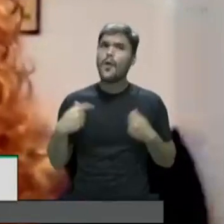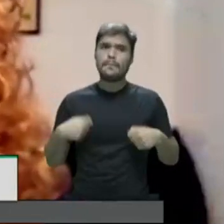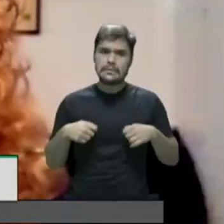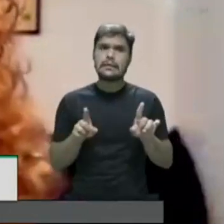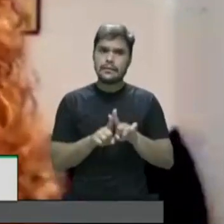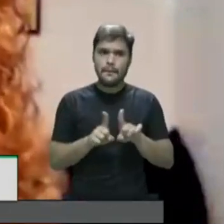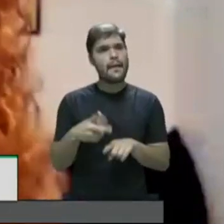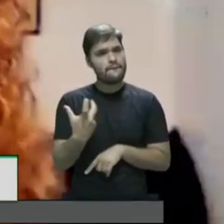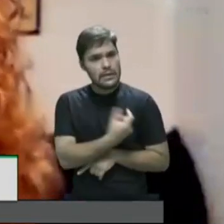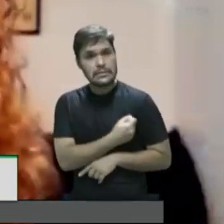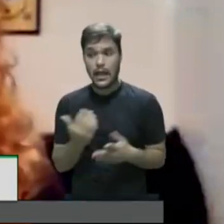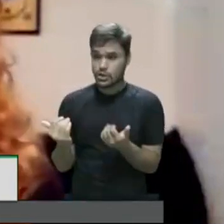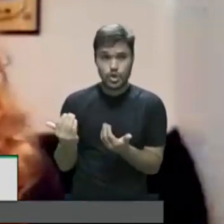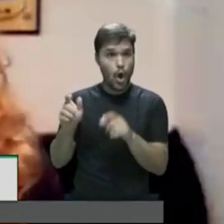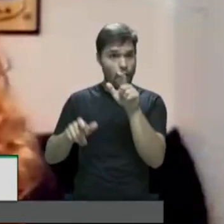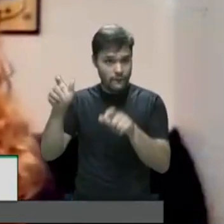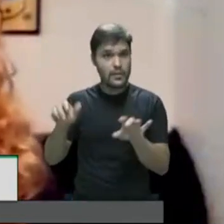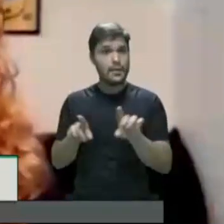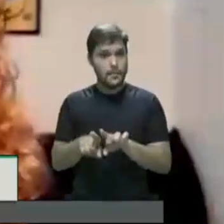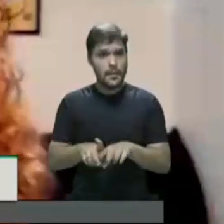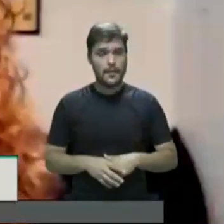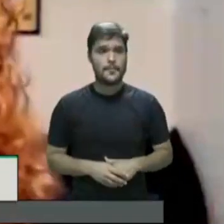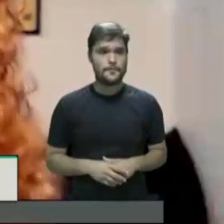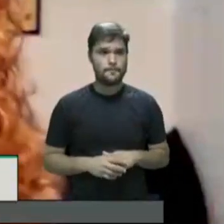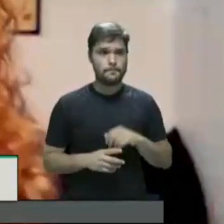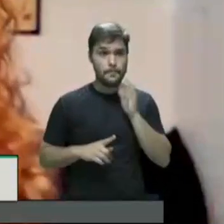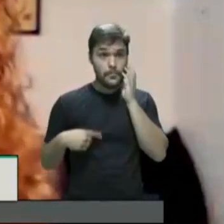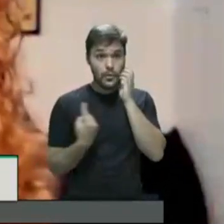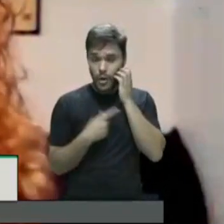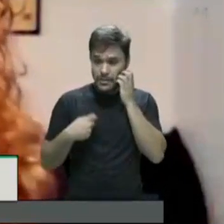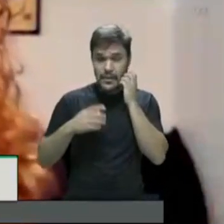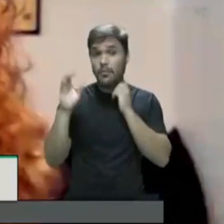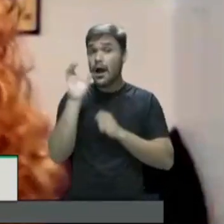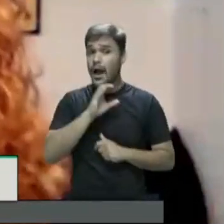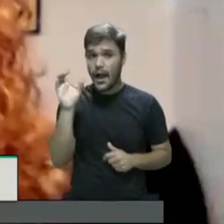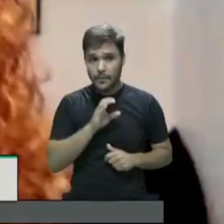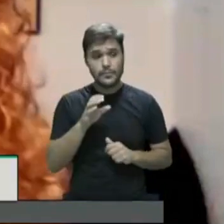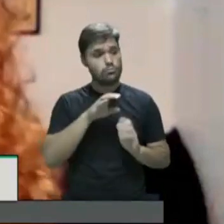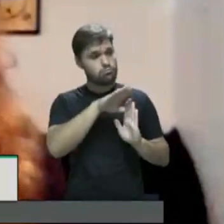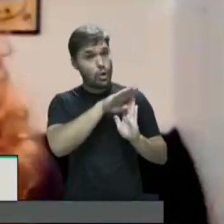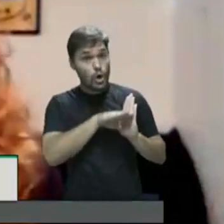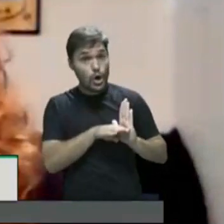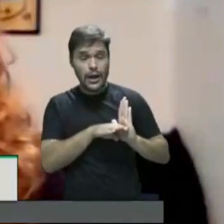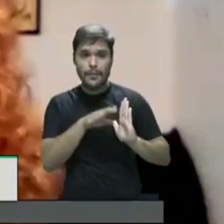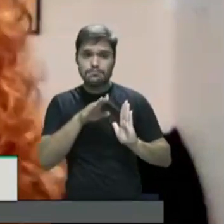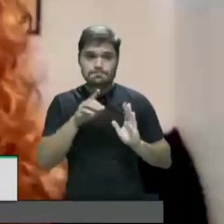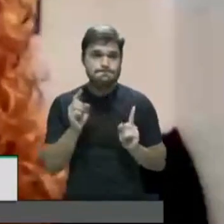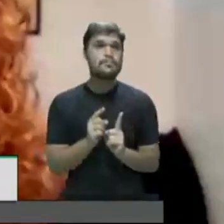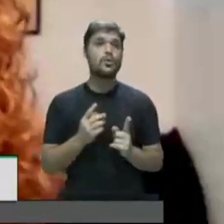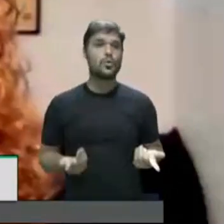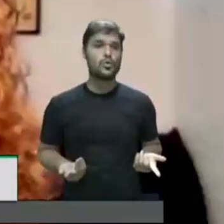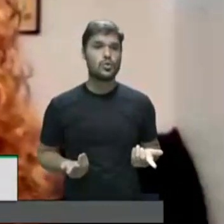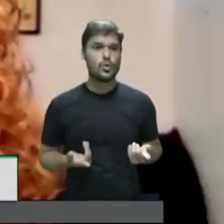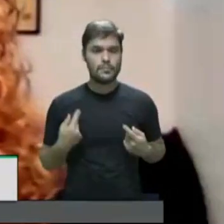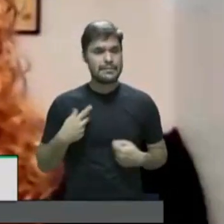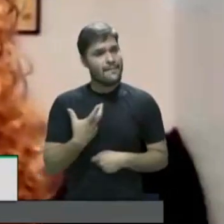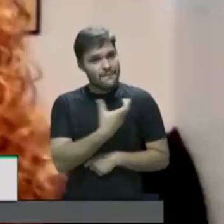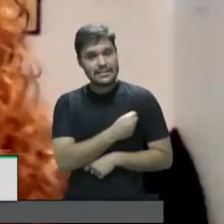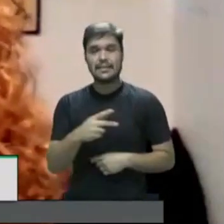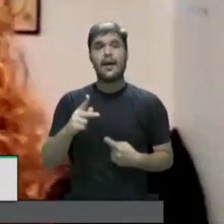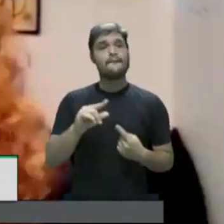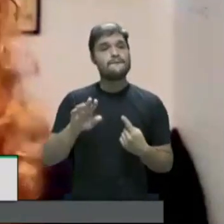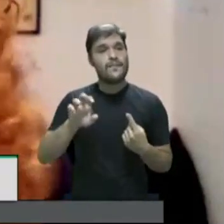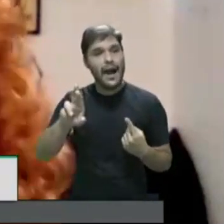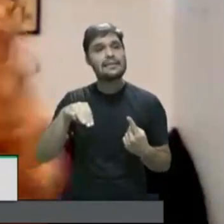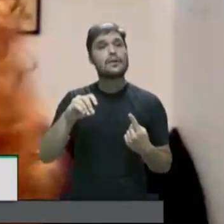na população mais jovem. Então, nós precisamos correr atrás com um cronograma curto de vacinas da Pfizer, da